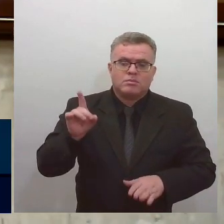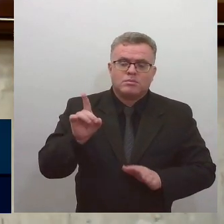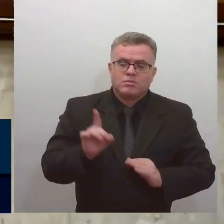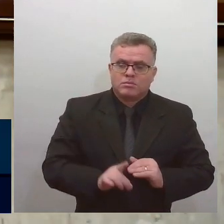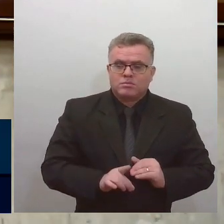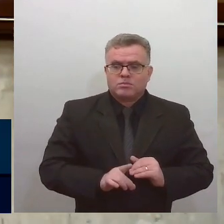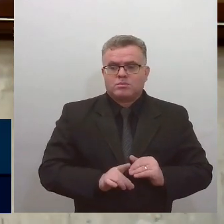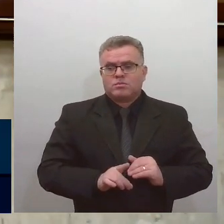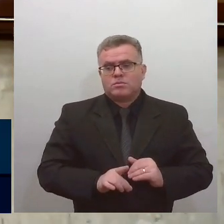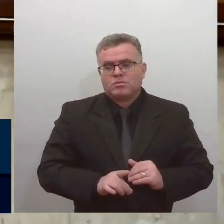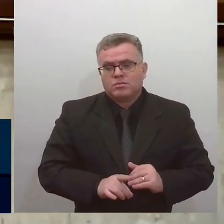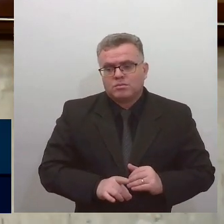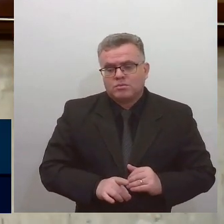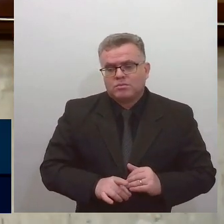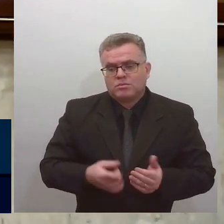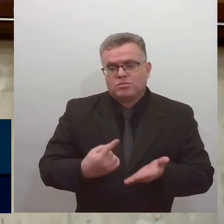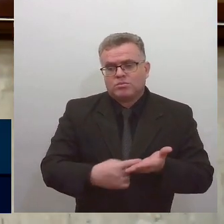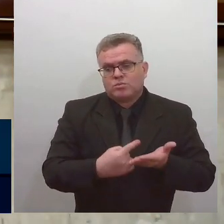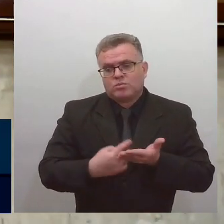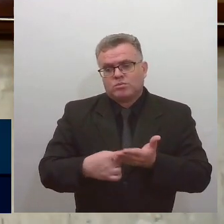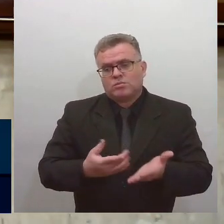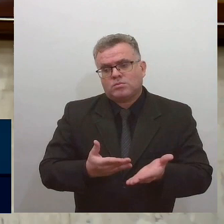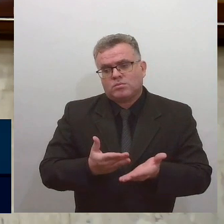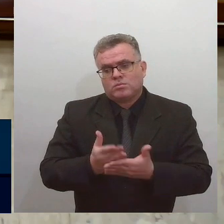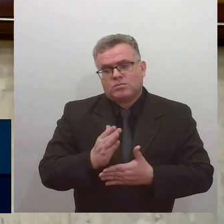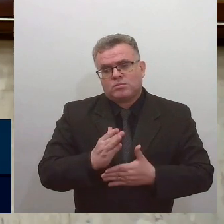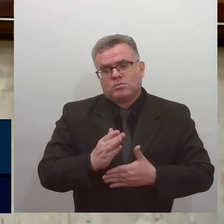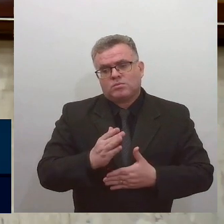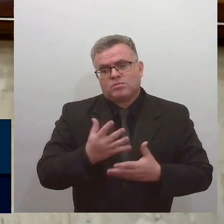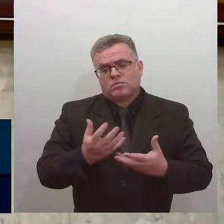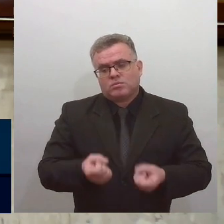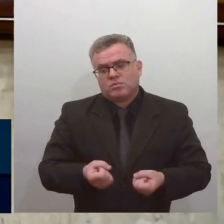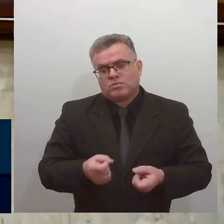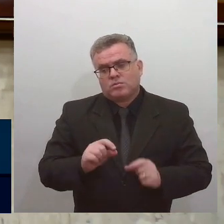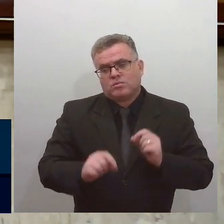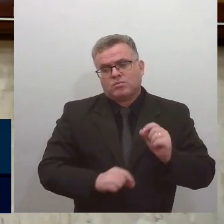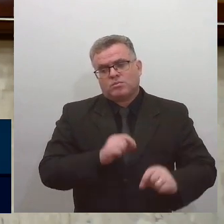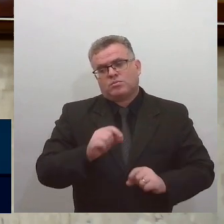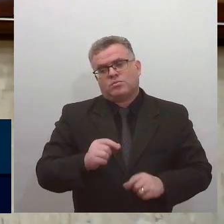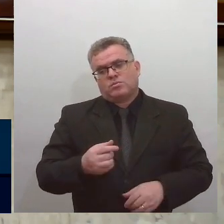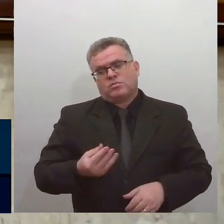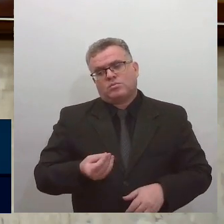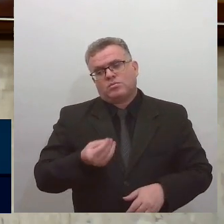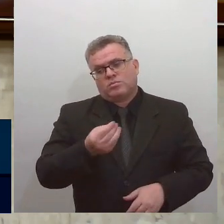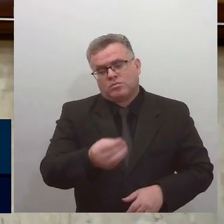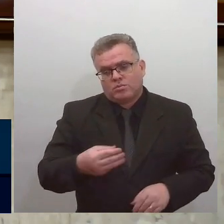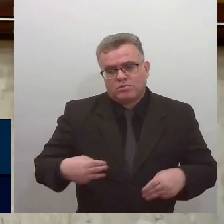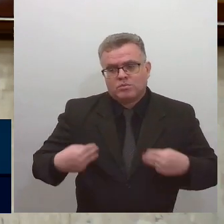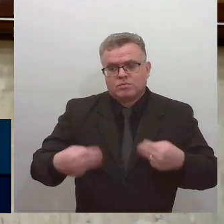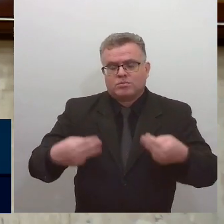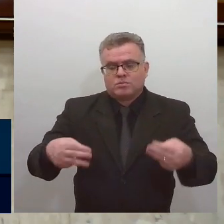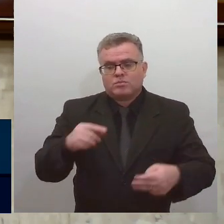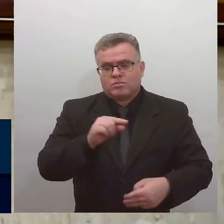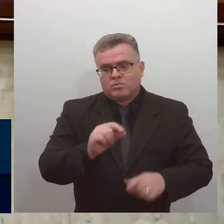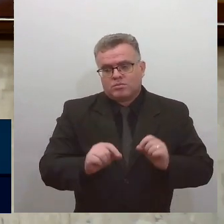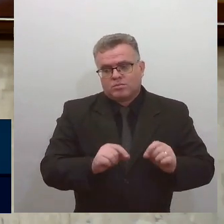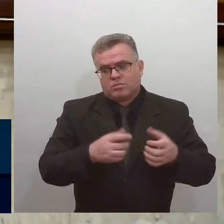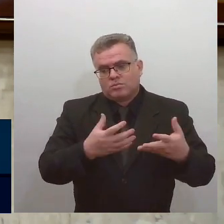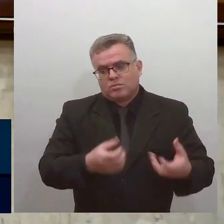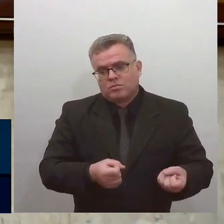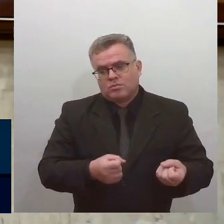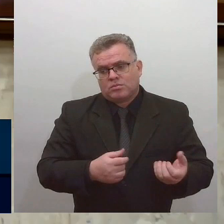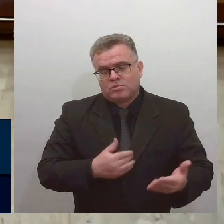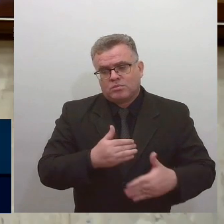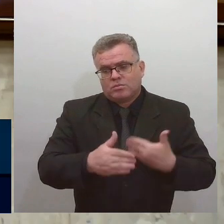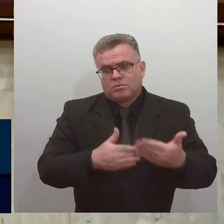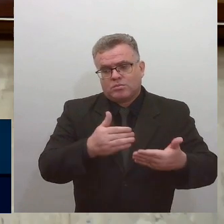aprovou aprovou a absorção mas agora tem que ir para o ministério porque o processo de absorção é uma portaria do ministro